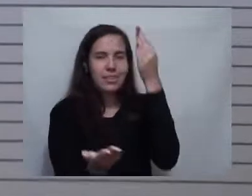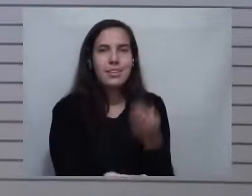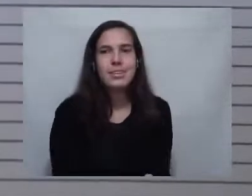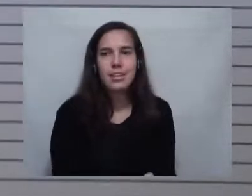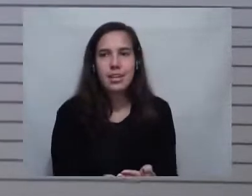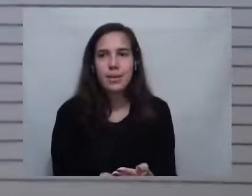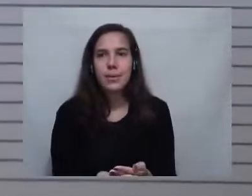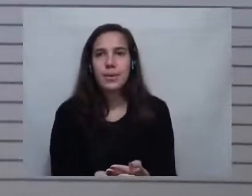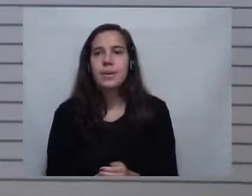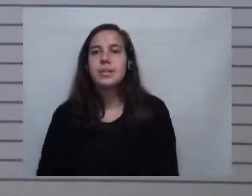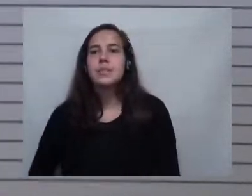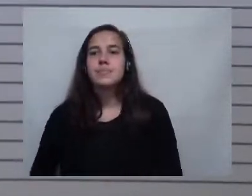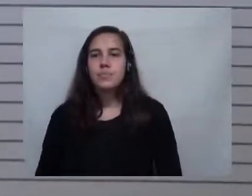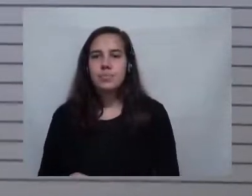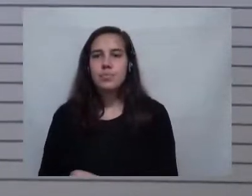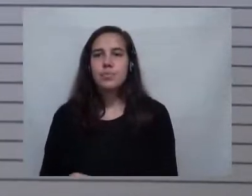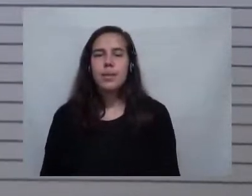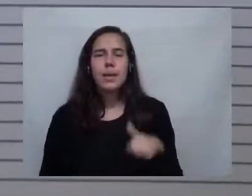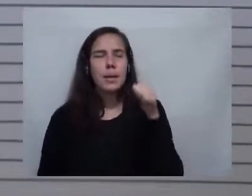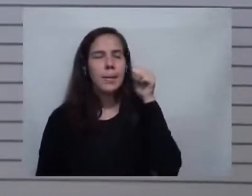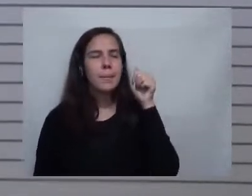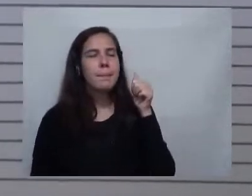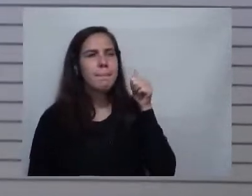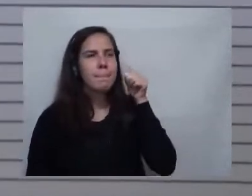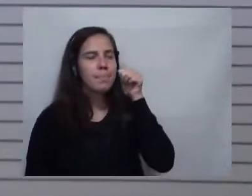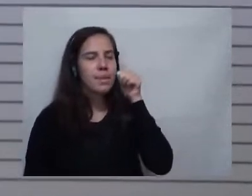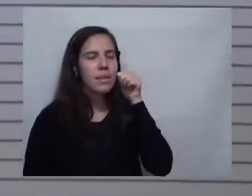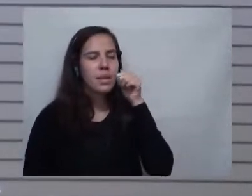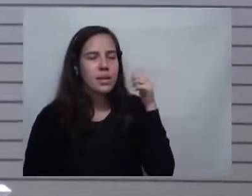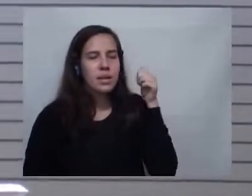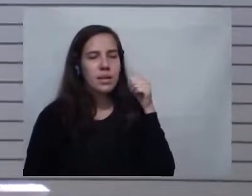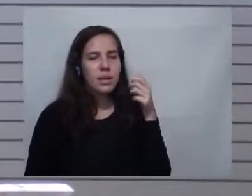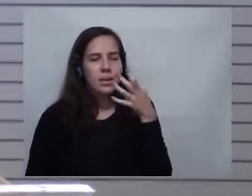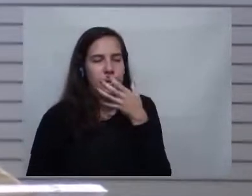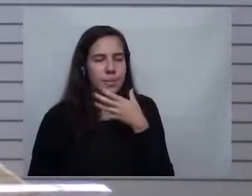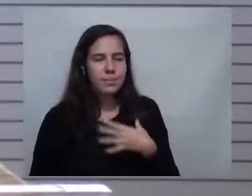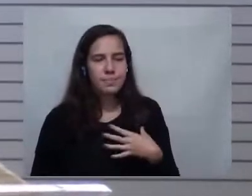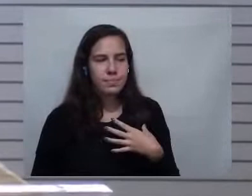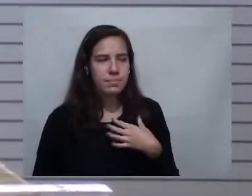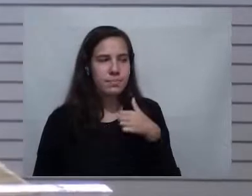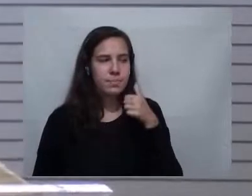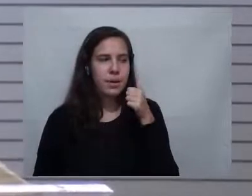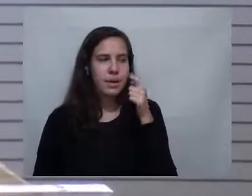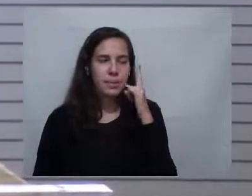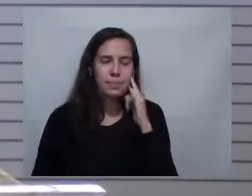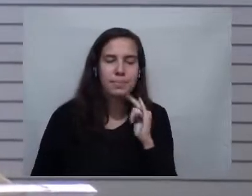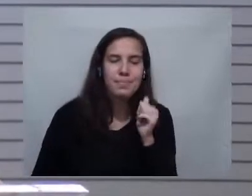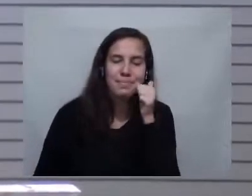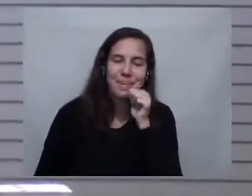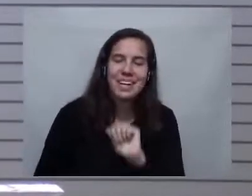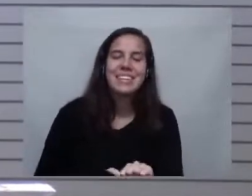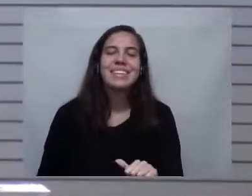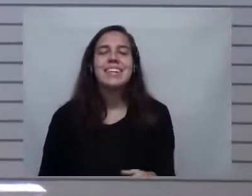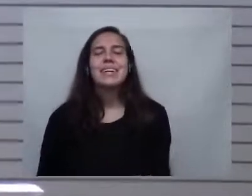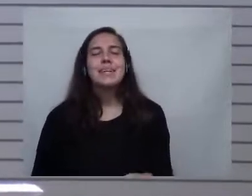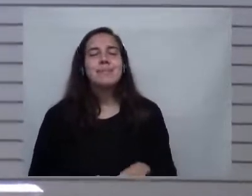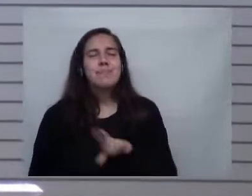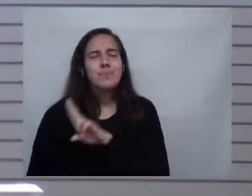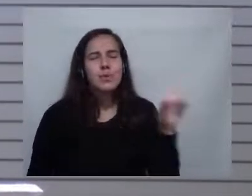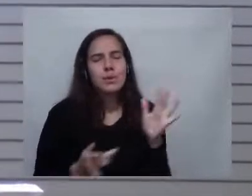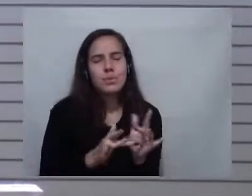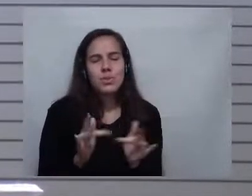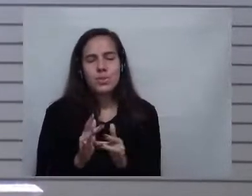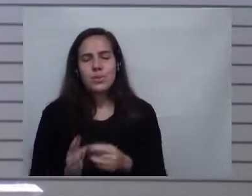curtidor chamado Simão Vai Amado em nome de Jesus toma nossas vidas nas suas mãos esse